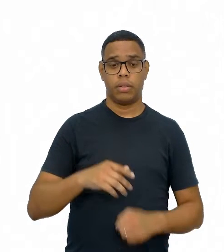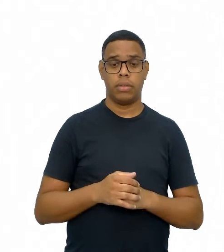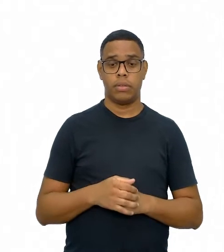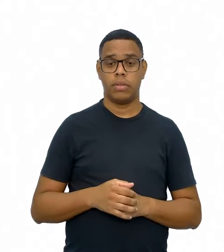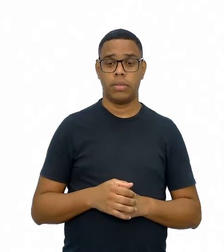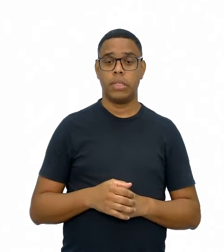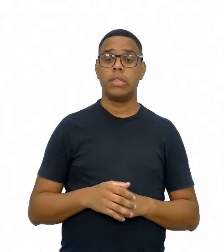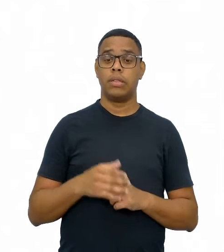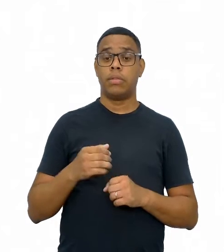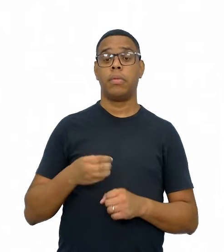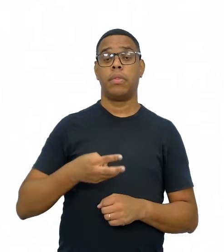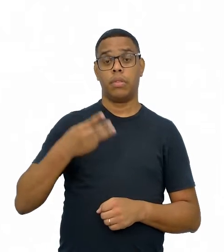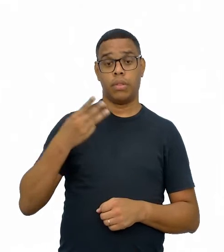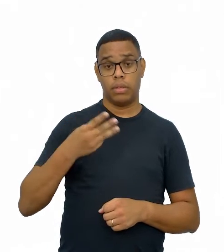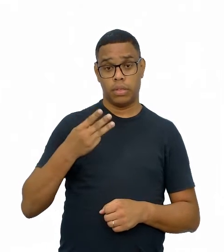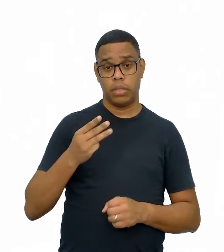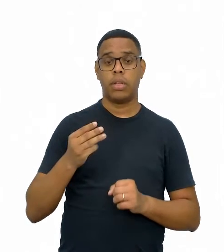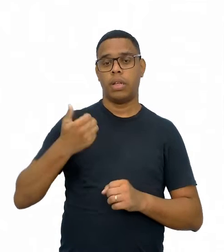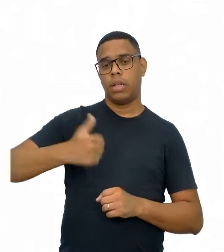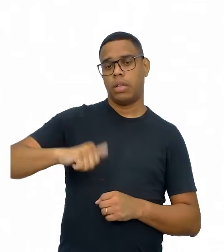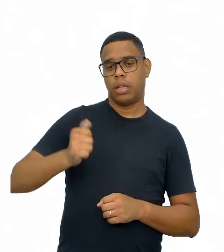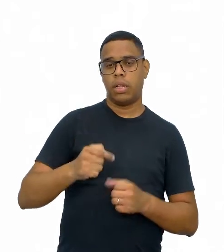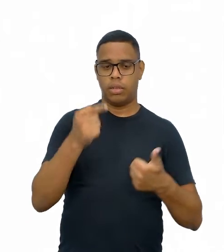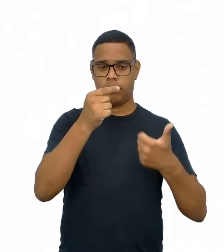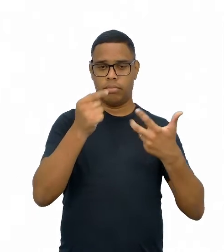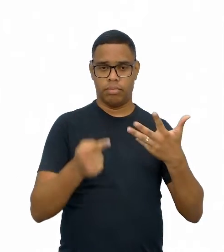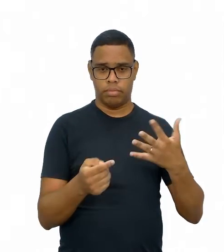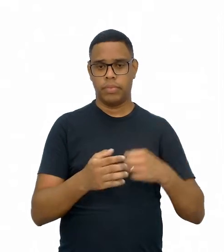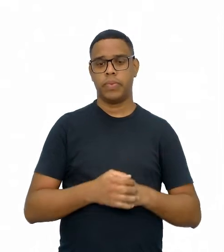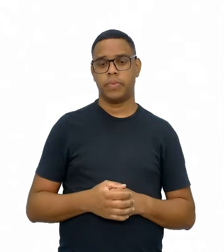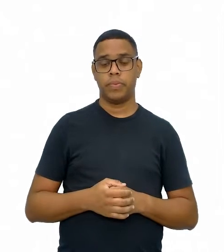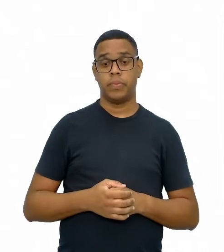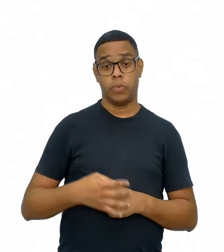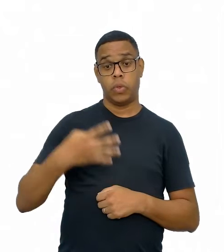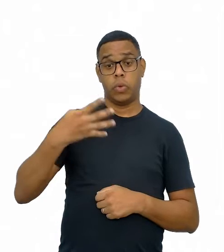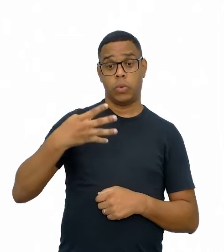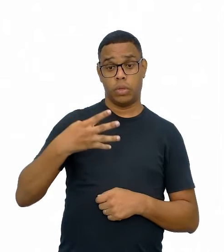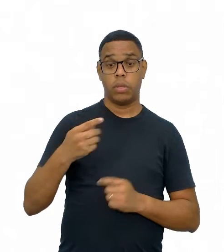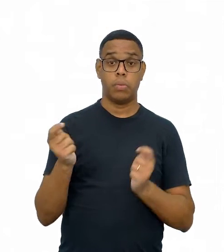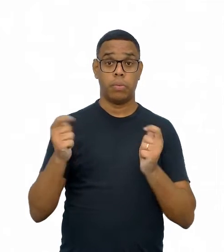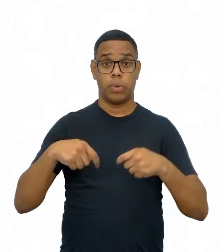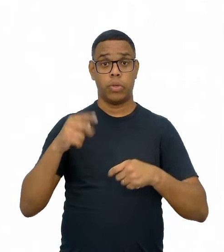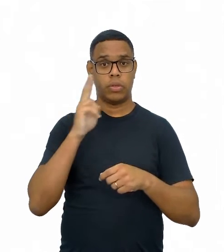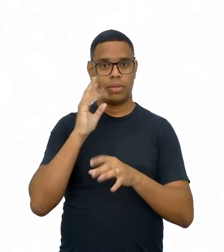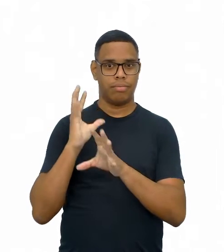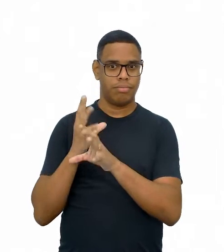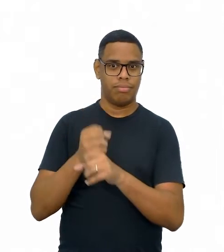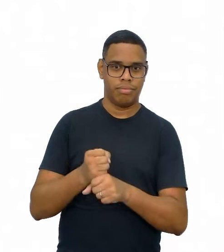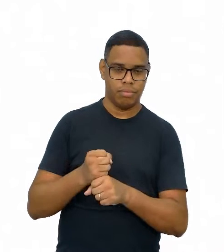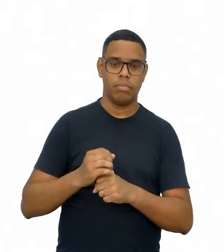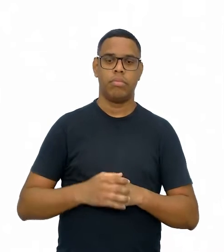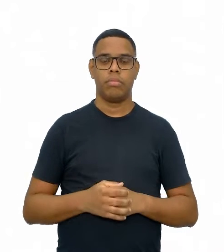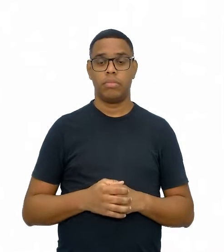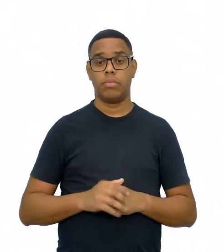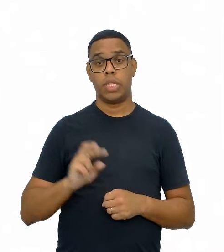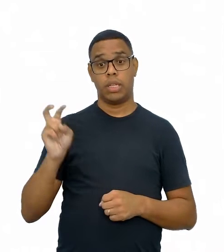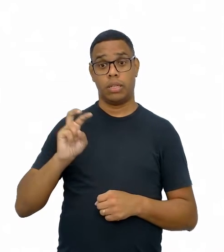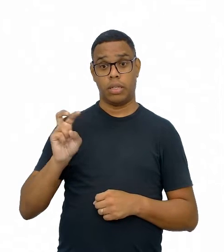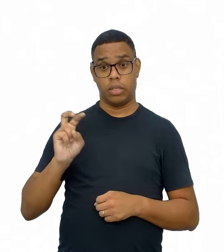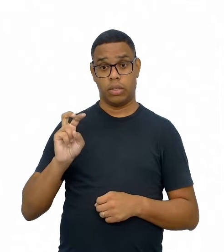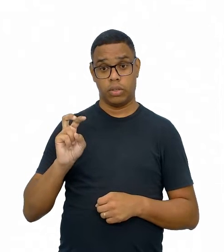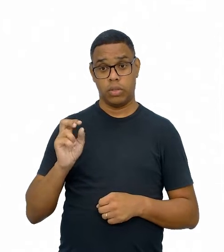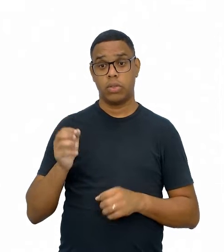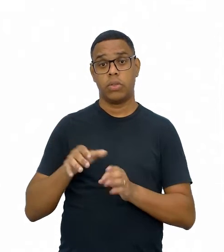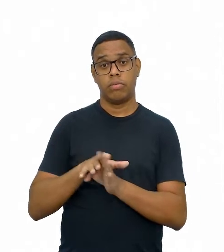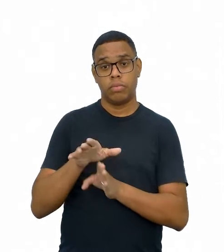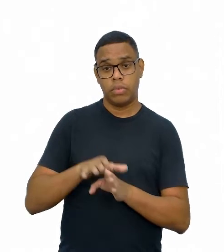processo. Num terceiro momento, uma análise de itens. Lá no quarto momento, uma possibilidade de retomada. E num quinto